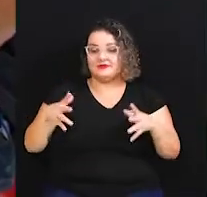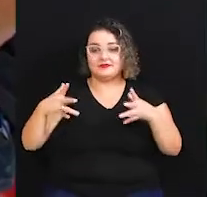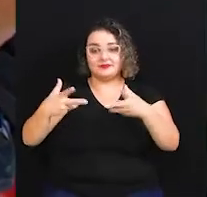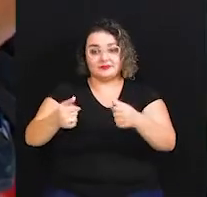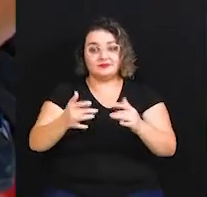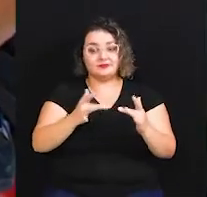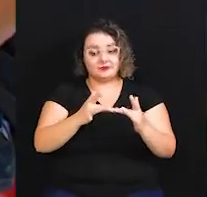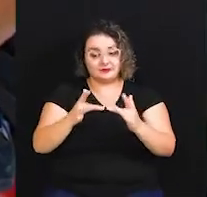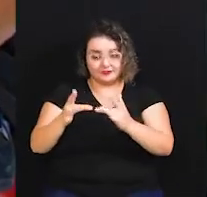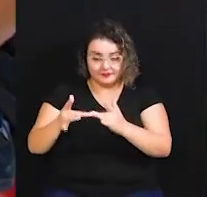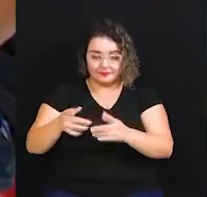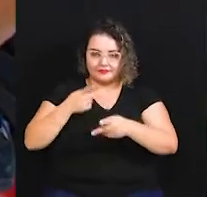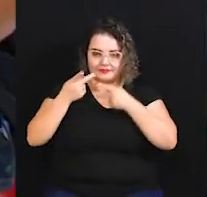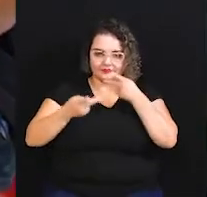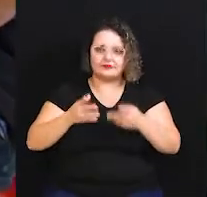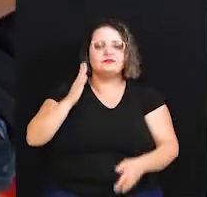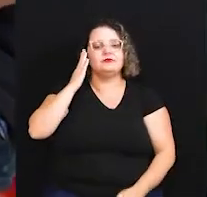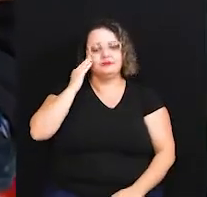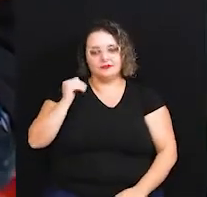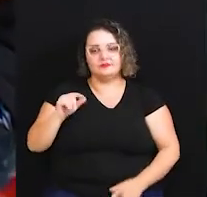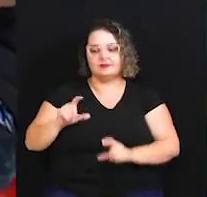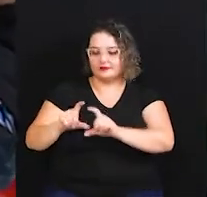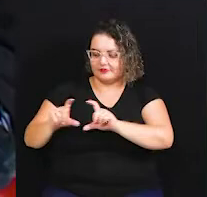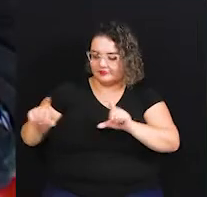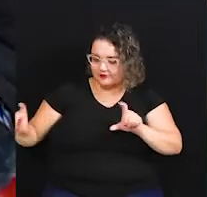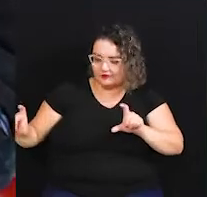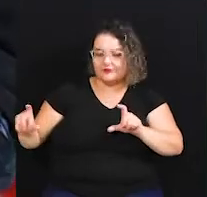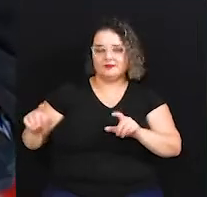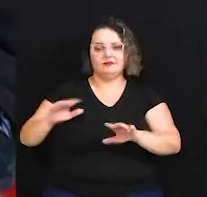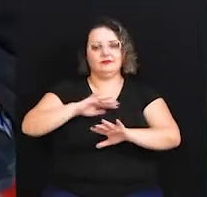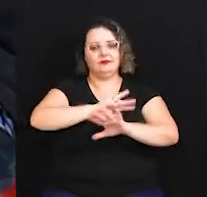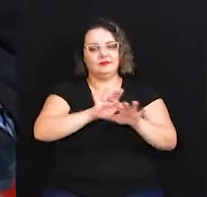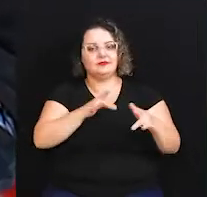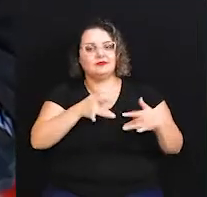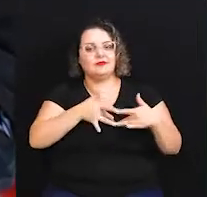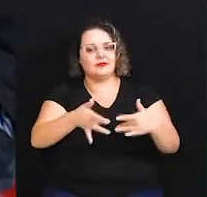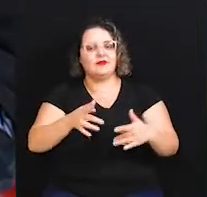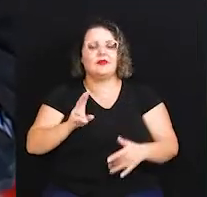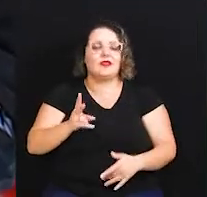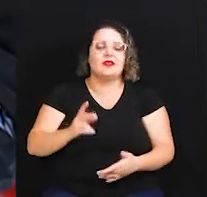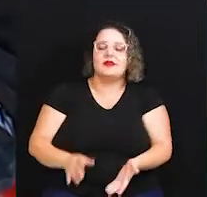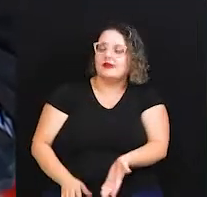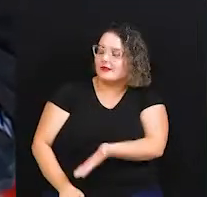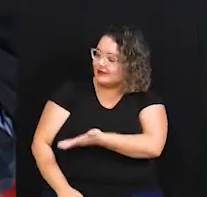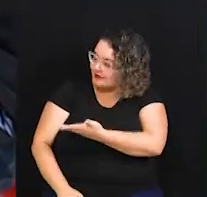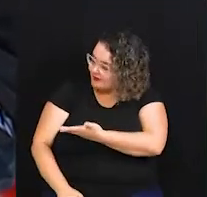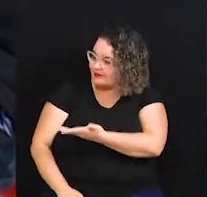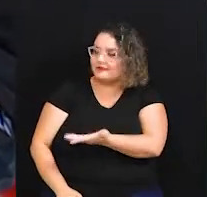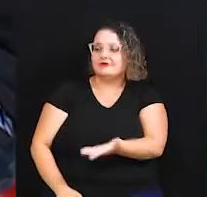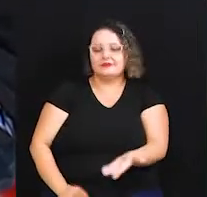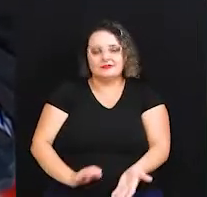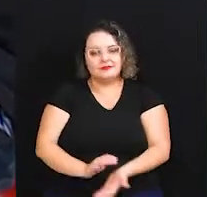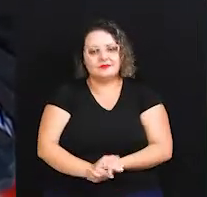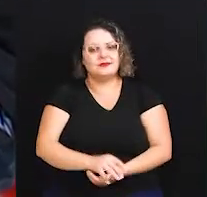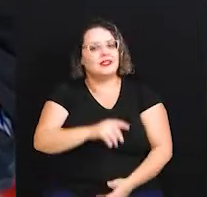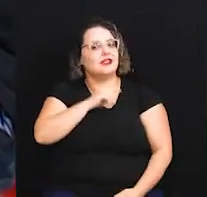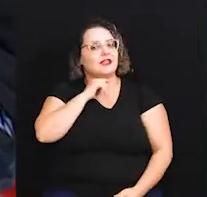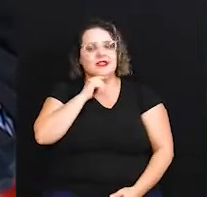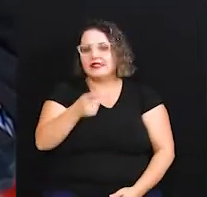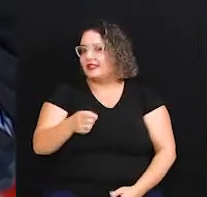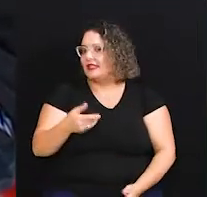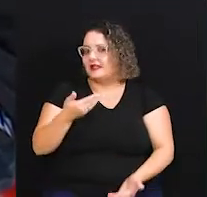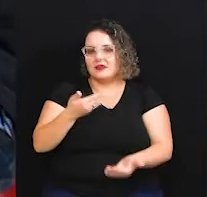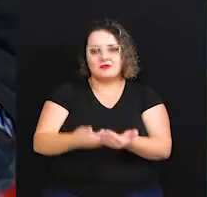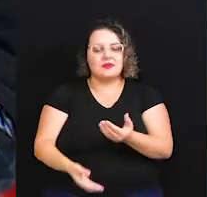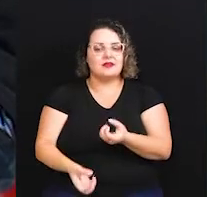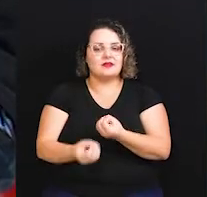seu tempo. Todos esses contatos que ele falou, você já sabe, que acompanha aqui o Mãos Solidárias, sempre vamos deixar tudo passando em cartela, para